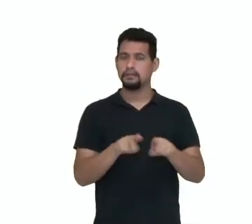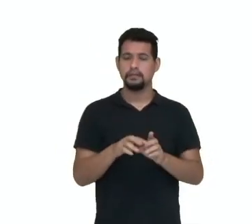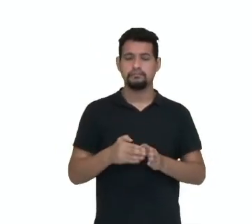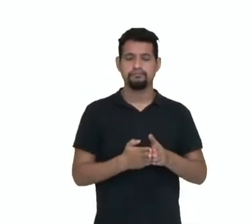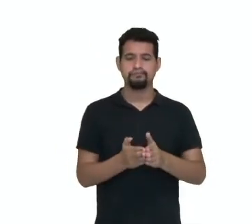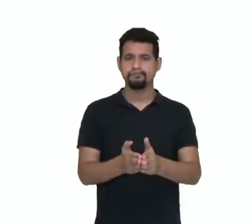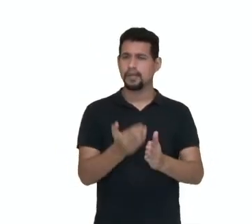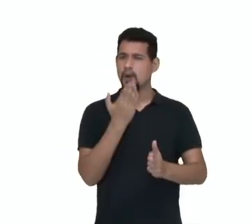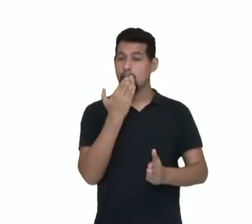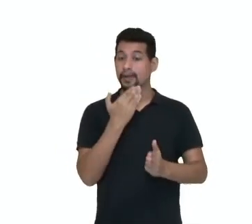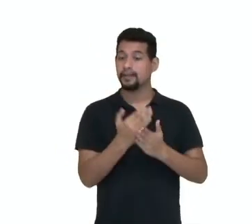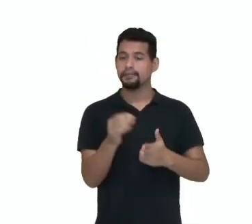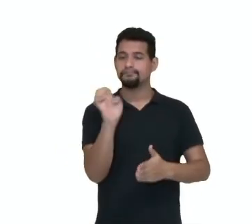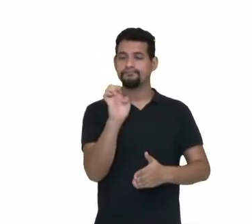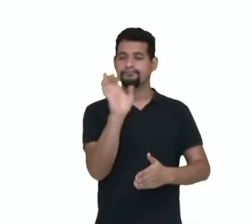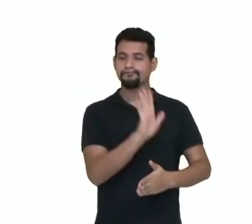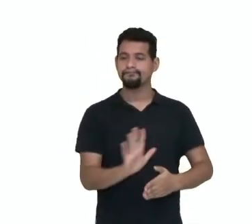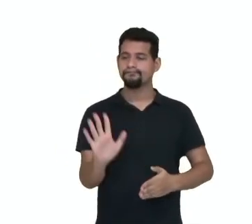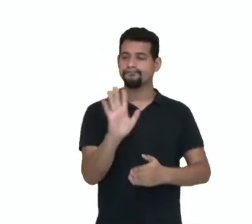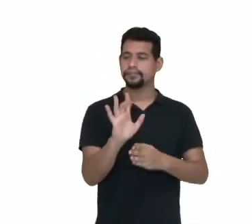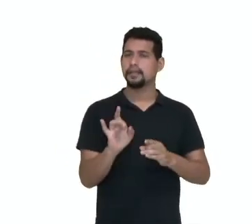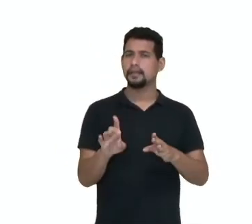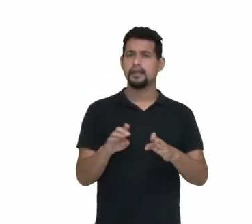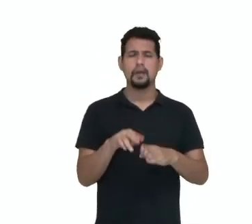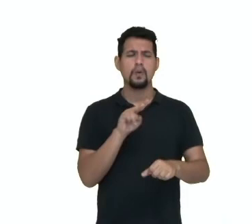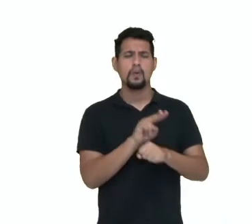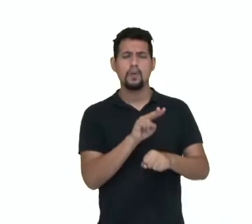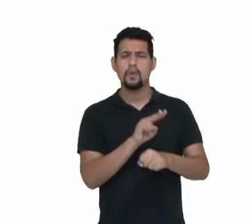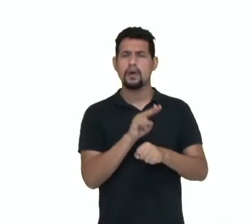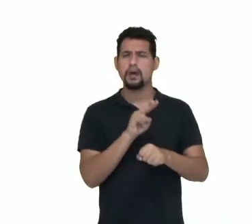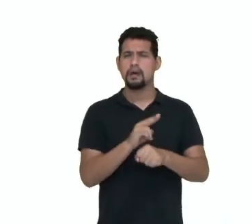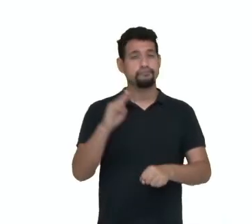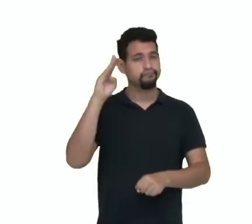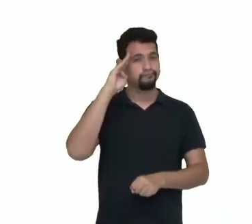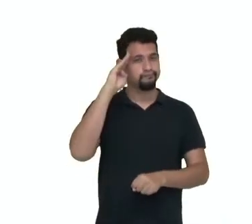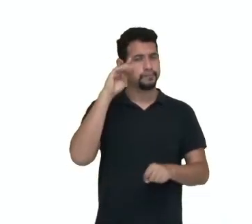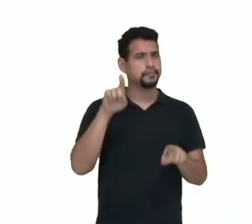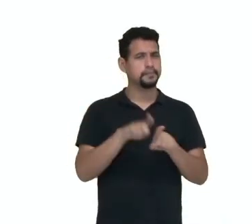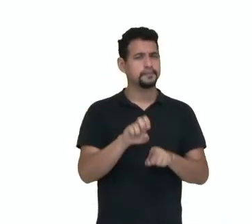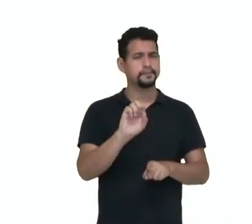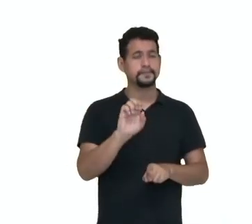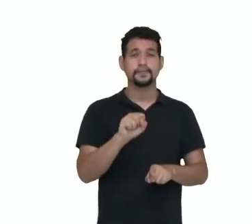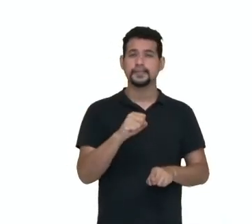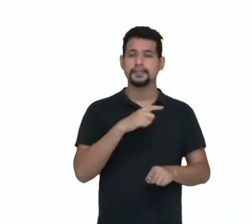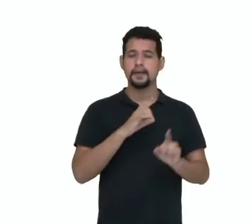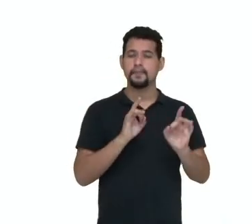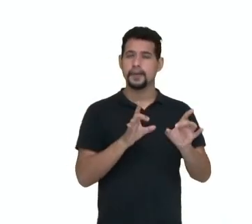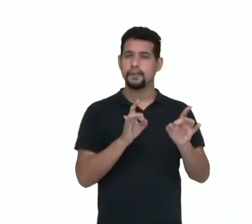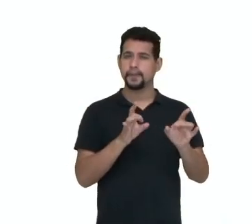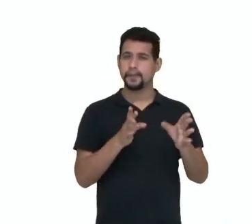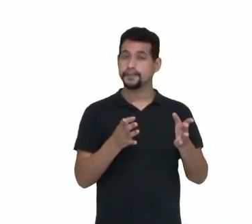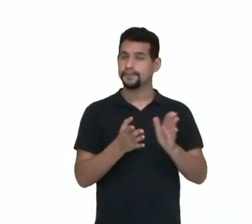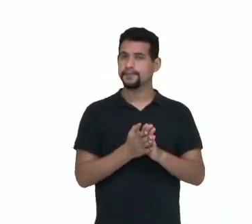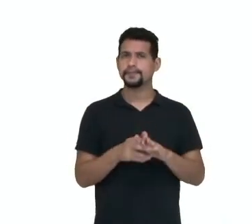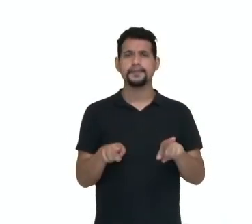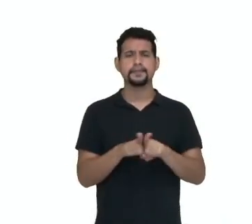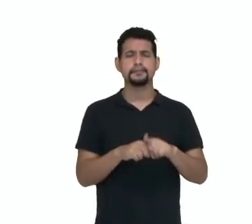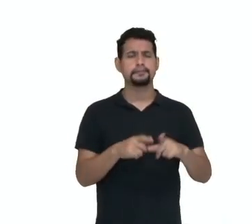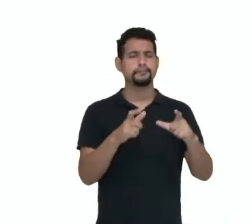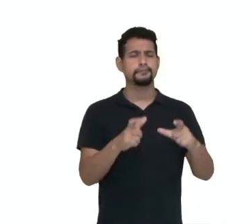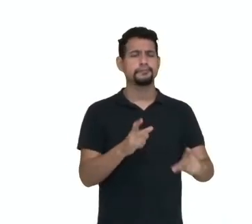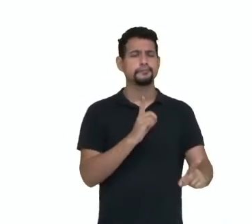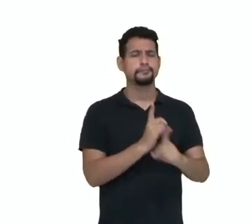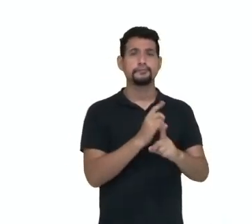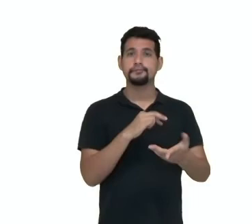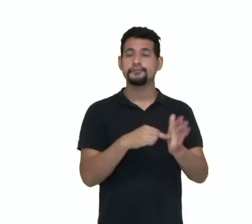de mantimentos para a Europa, escoltando a Marinha Mercante, que é essa marinha com fins comerciais, e na localização